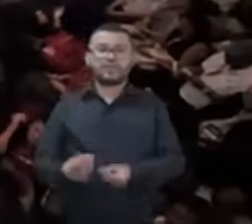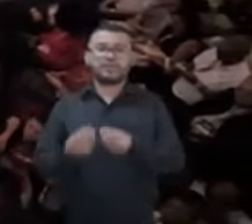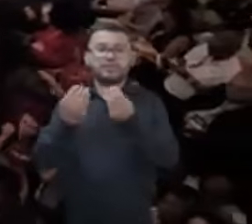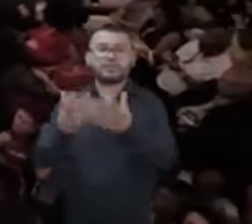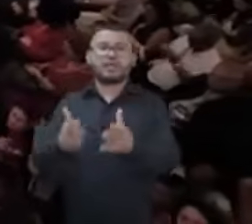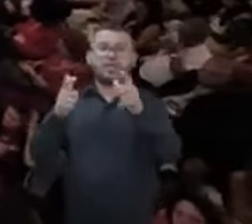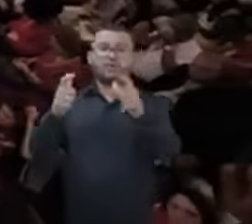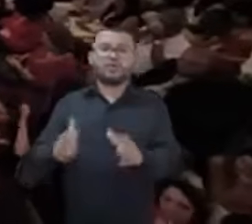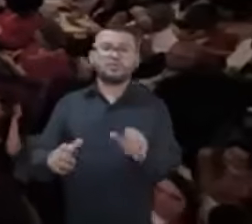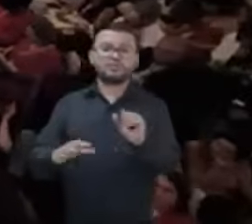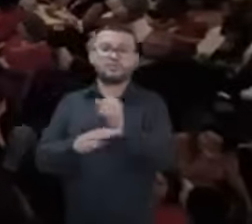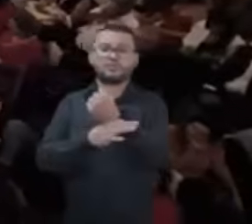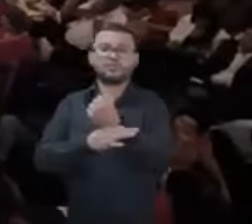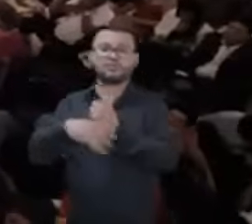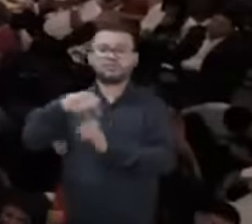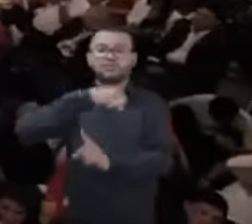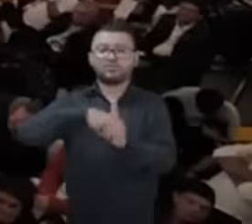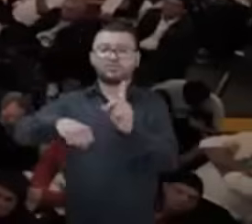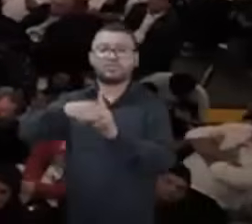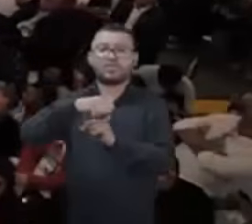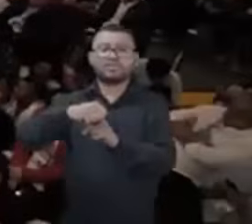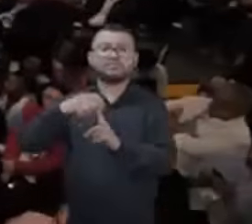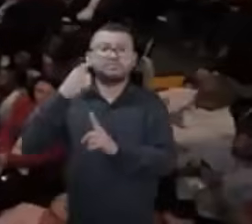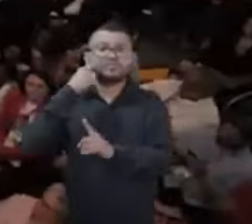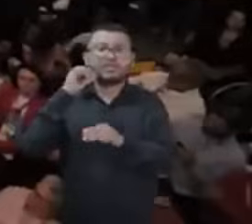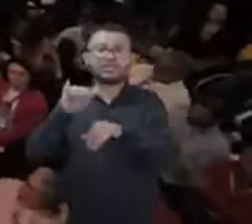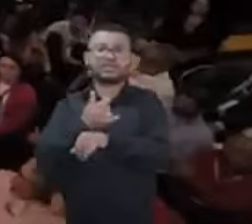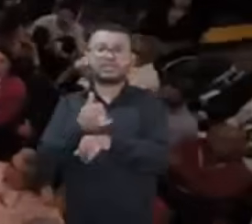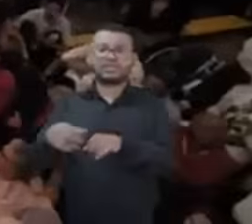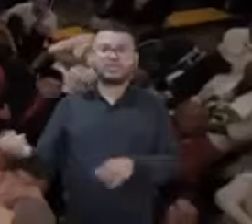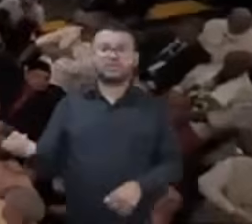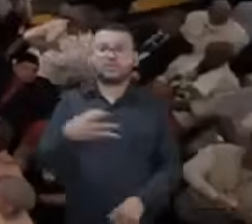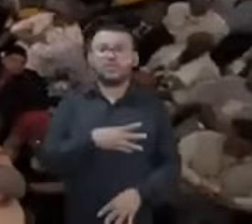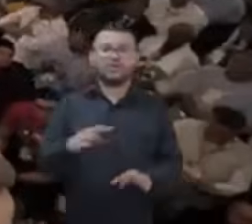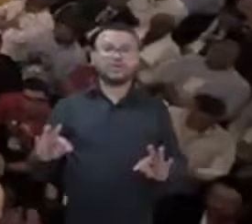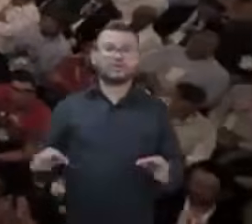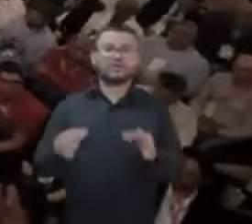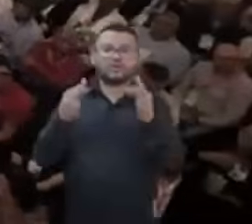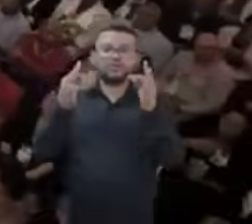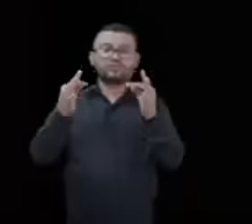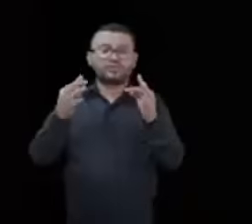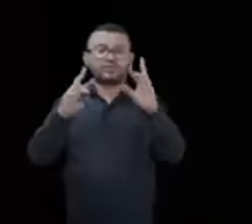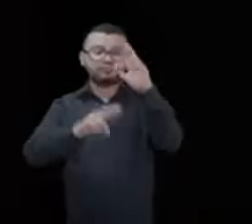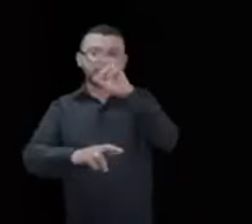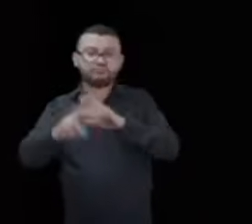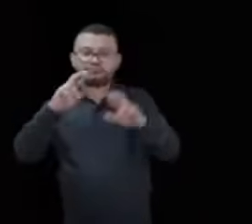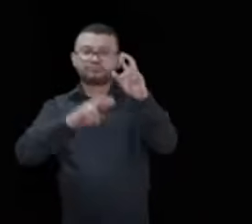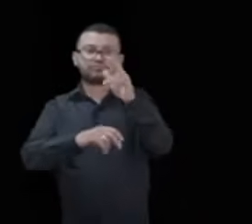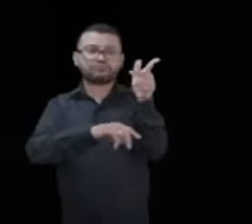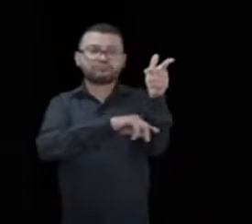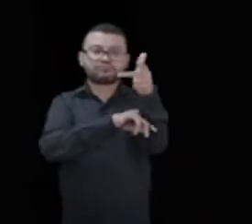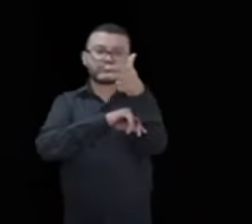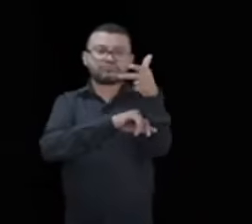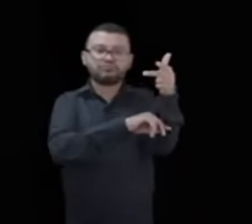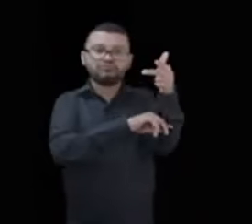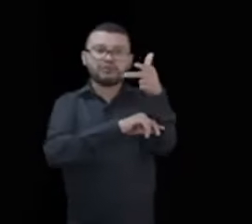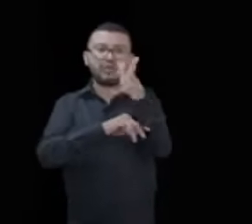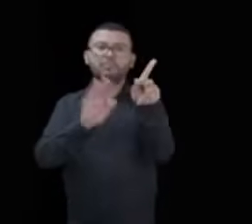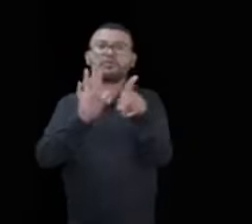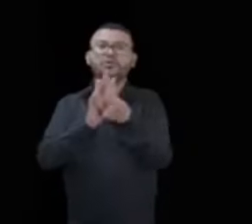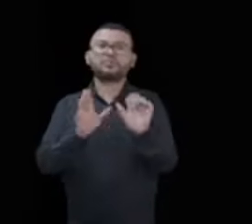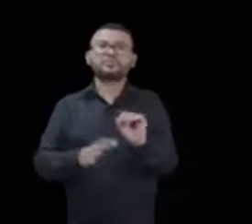um ambiente de segurança para a sociedade, adotando as novas tecnologias, o monitoramento, as câmeras, os totens de